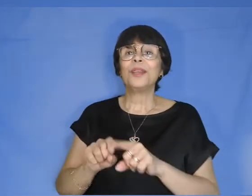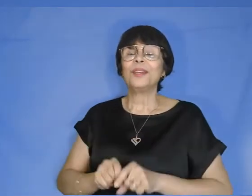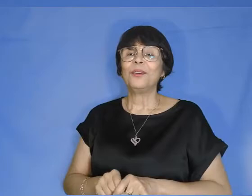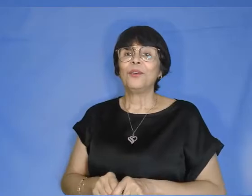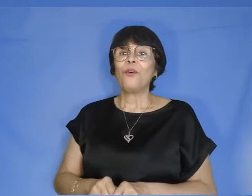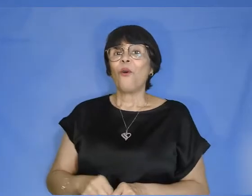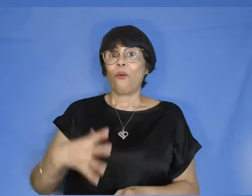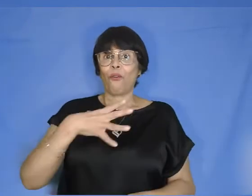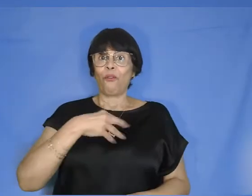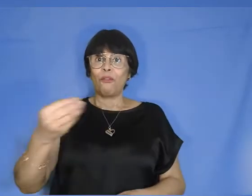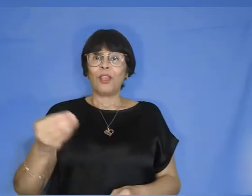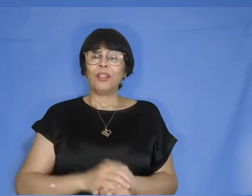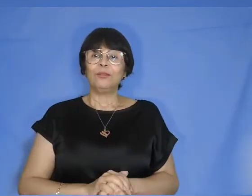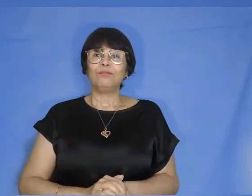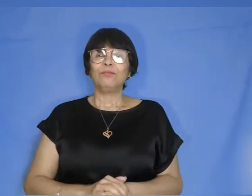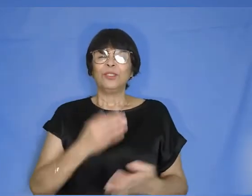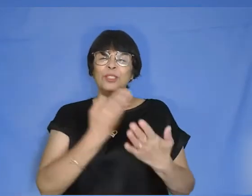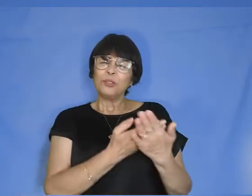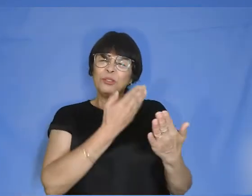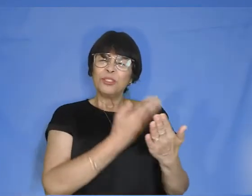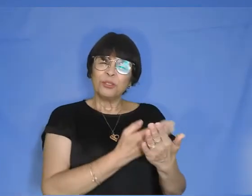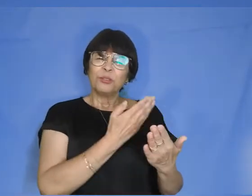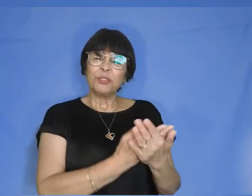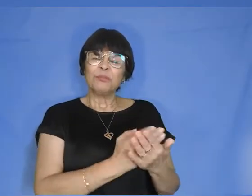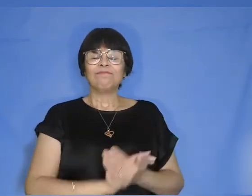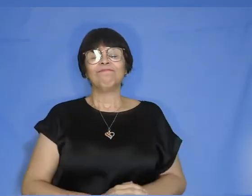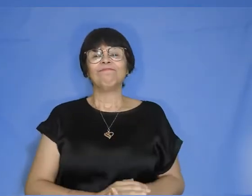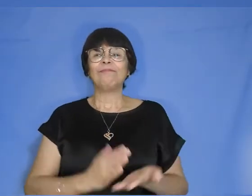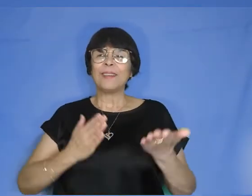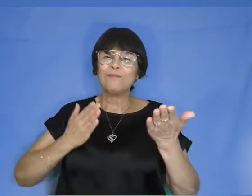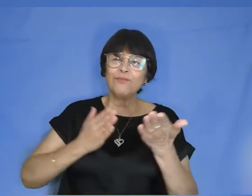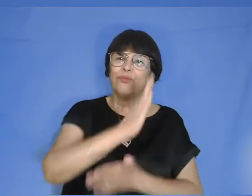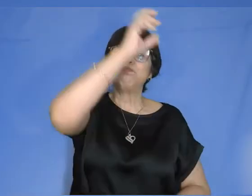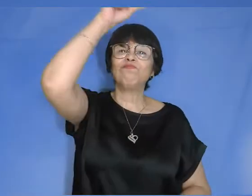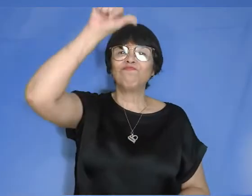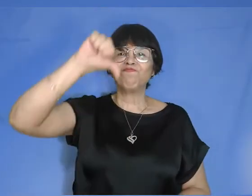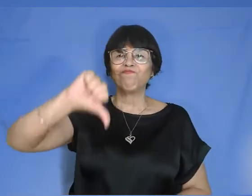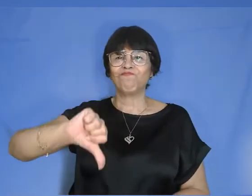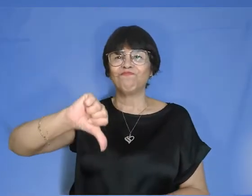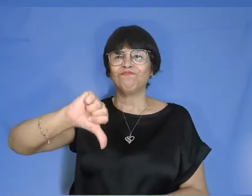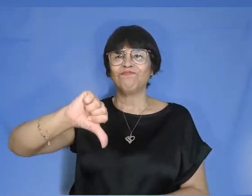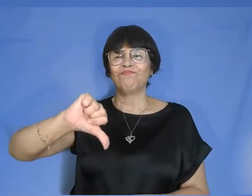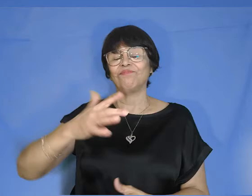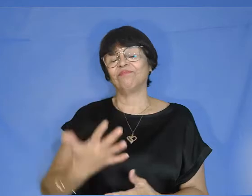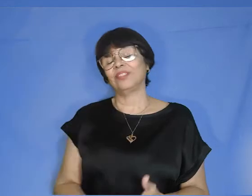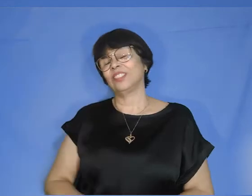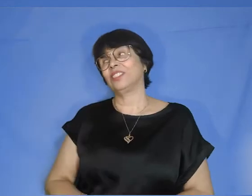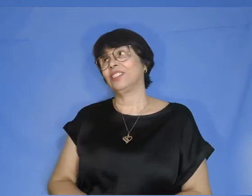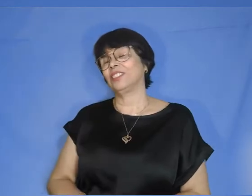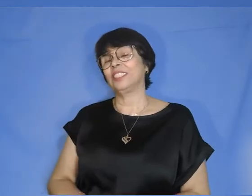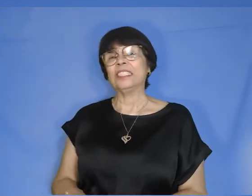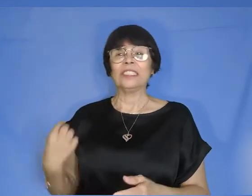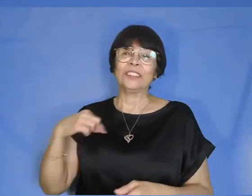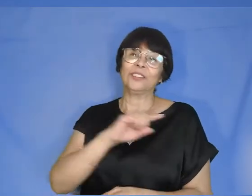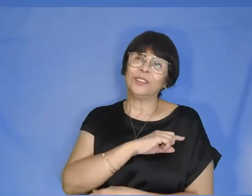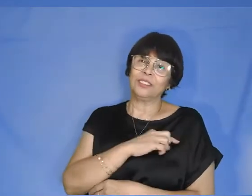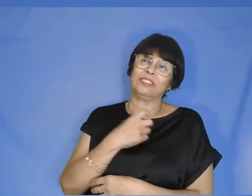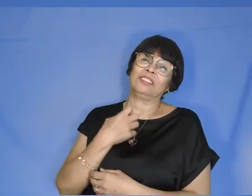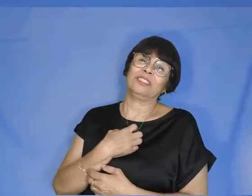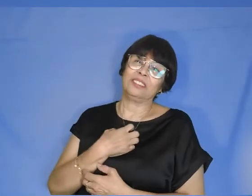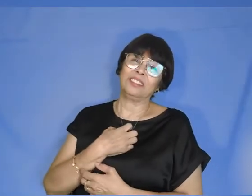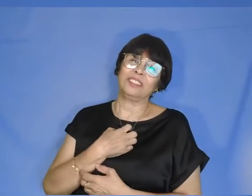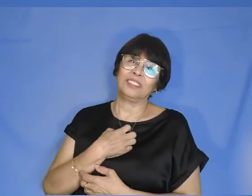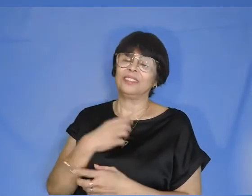como eu consegui galgar coisas melhores. Louvado seja o teu nome. Como de Jesus disse, o que eu faço não